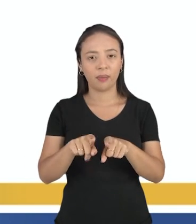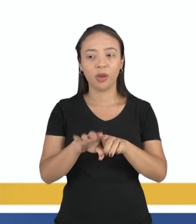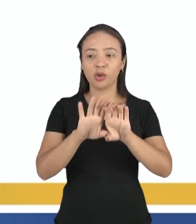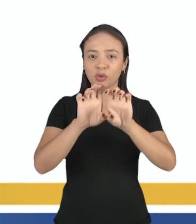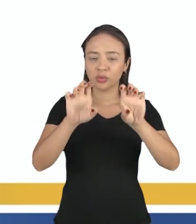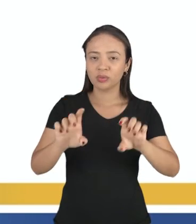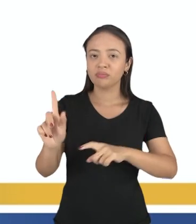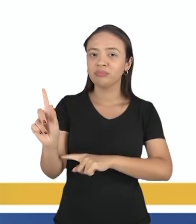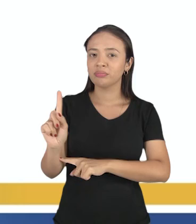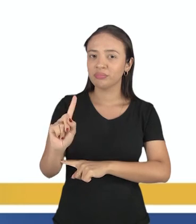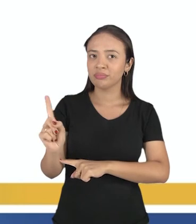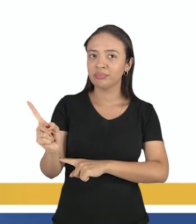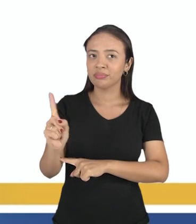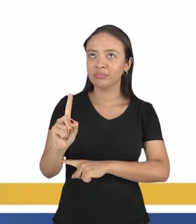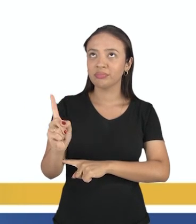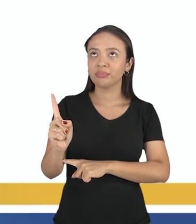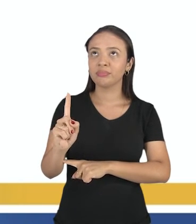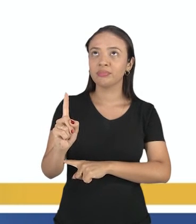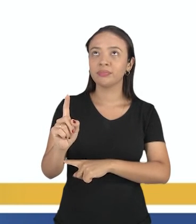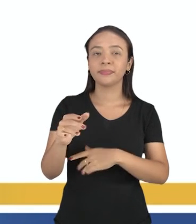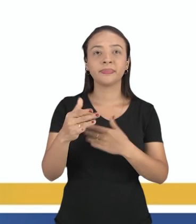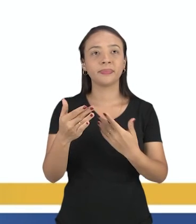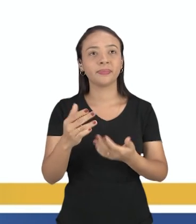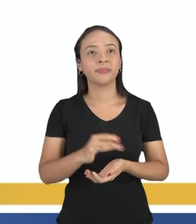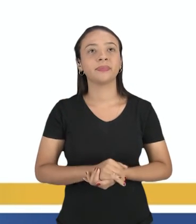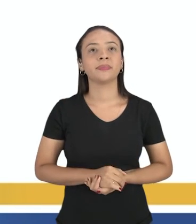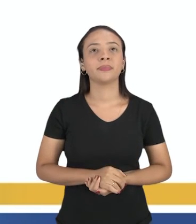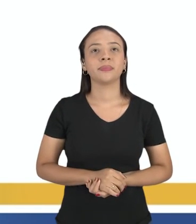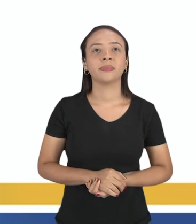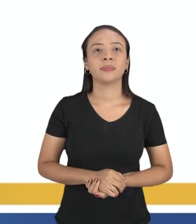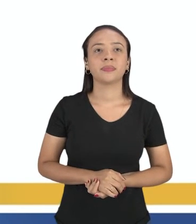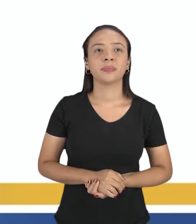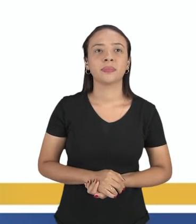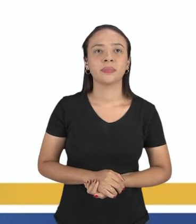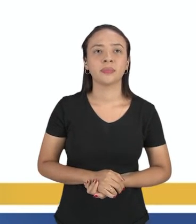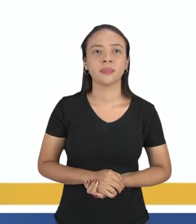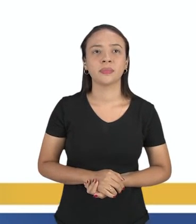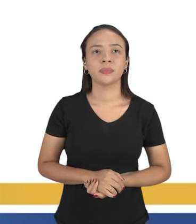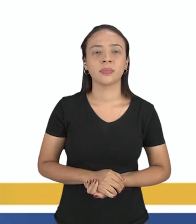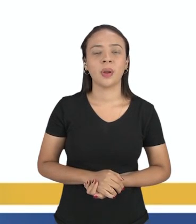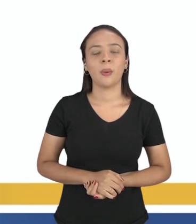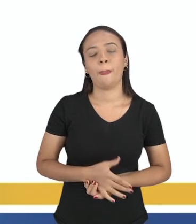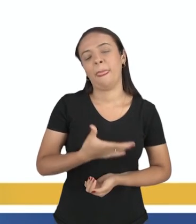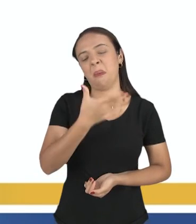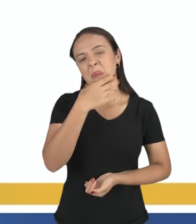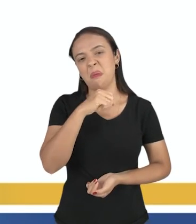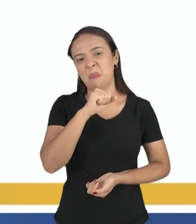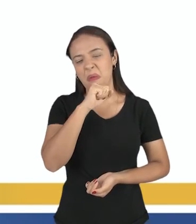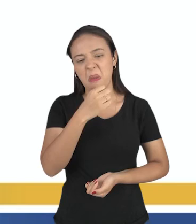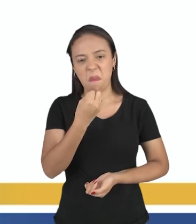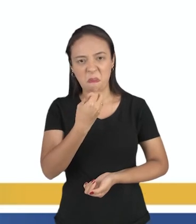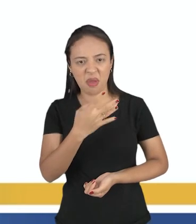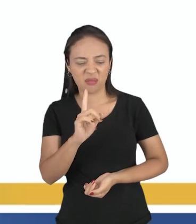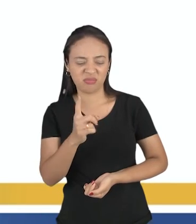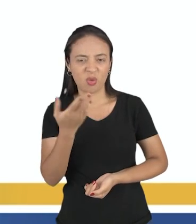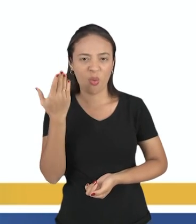negativa. Papai não estava bem ontem, não estava tão legal ontem. Então,